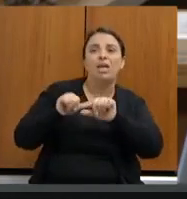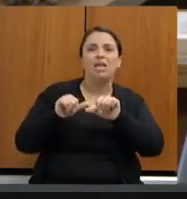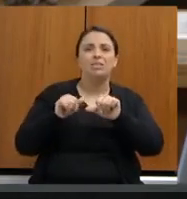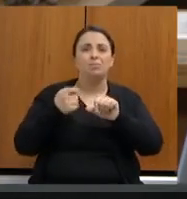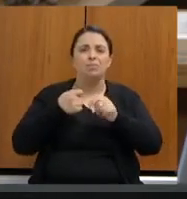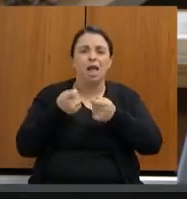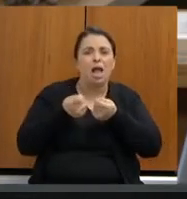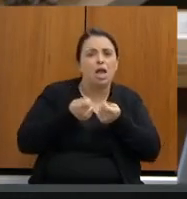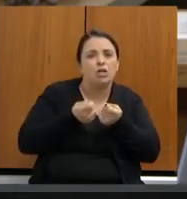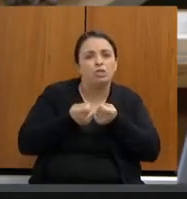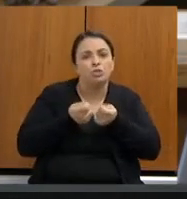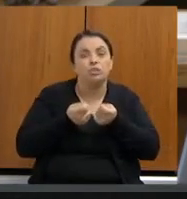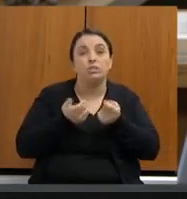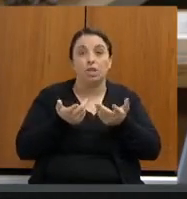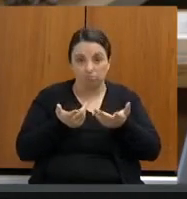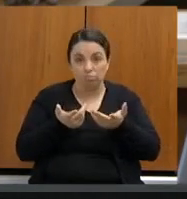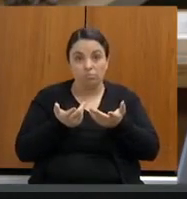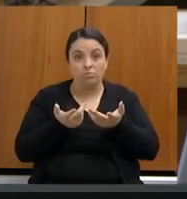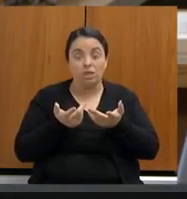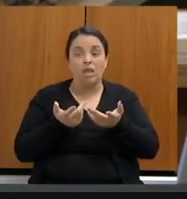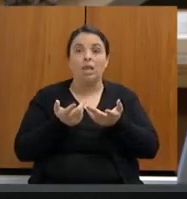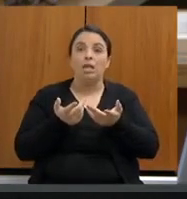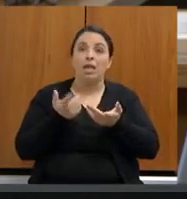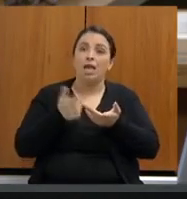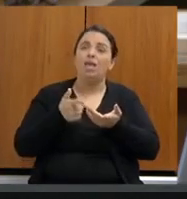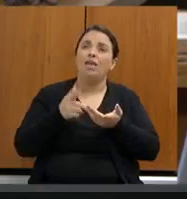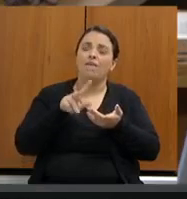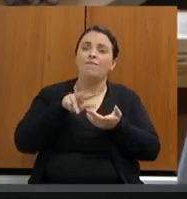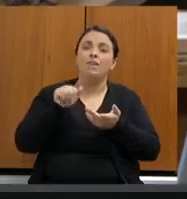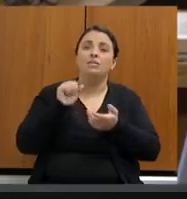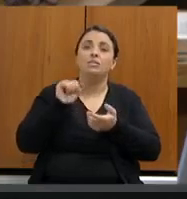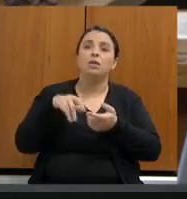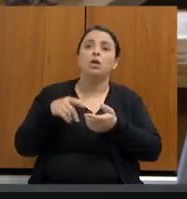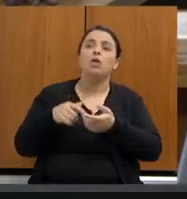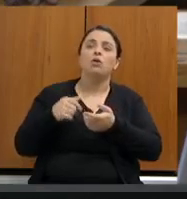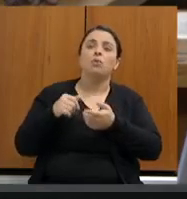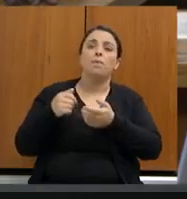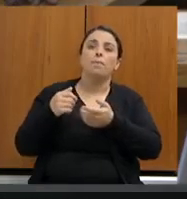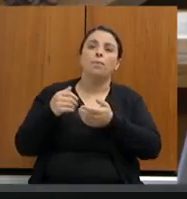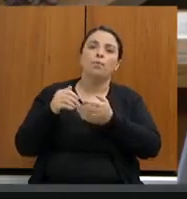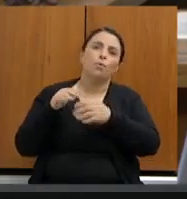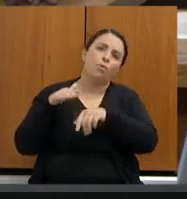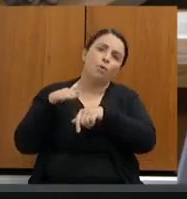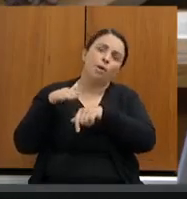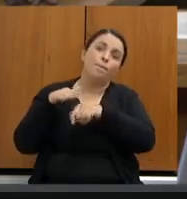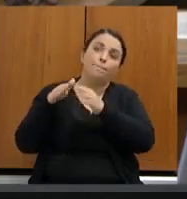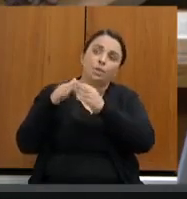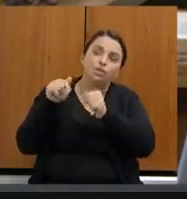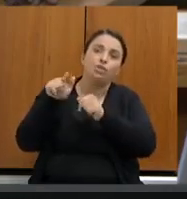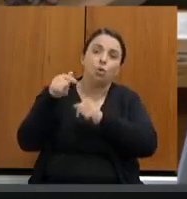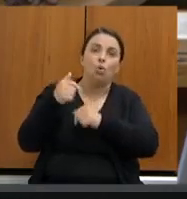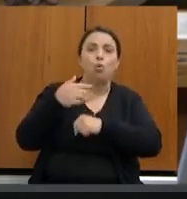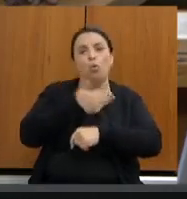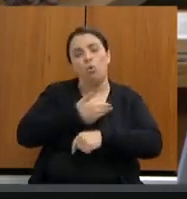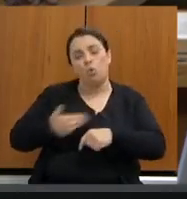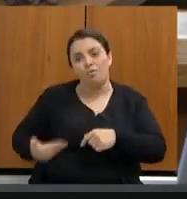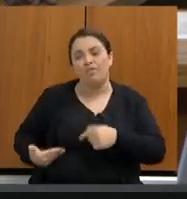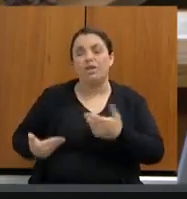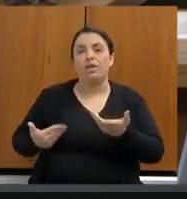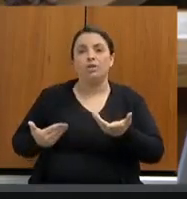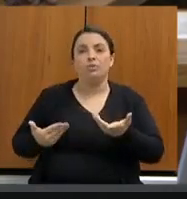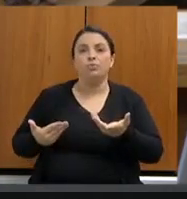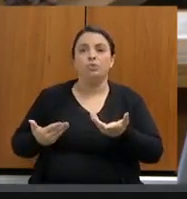e nós podemos nós vamos está pleiteando junto ao governo não várias outras opções o governo também disponibilizou